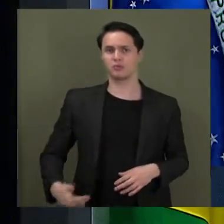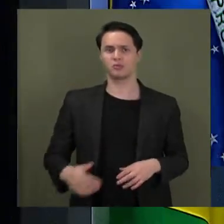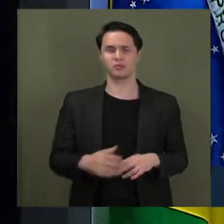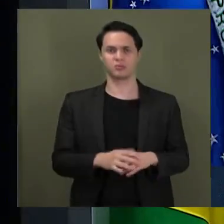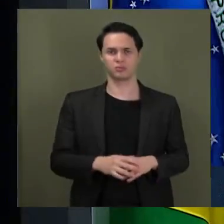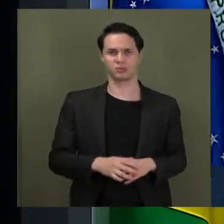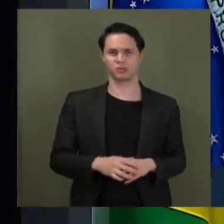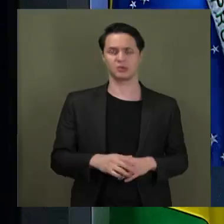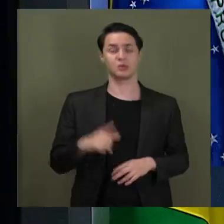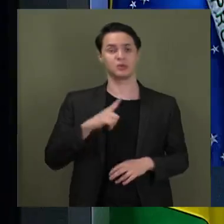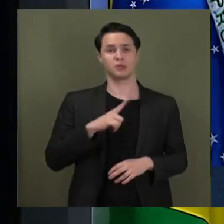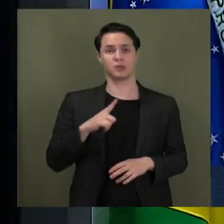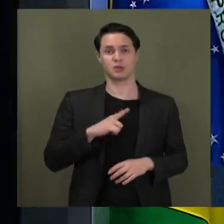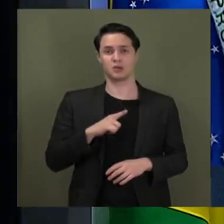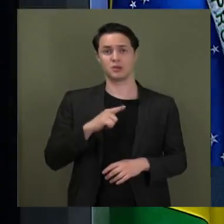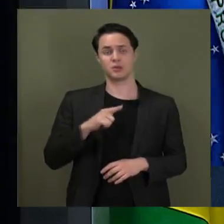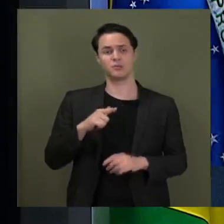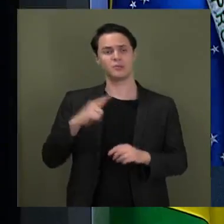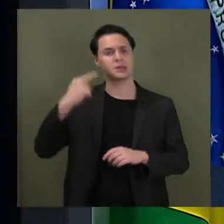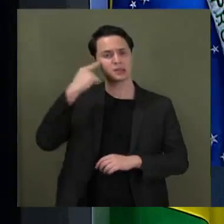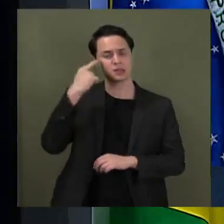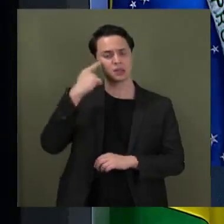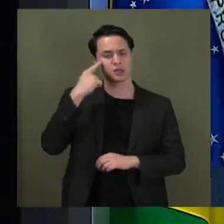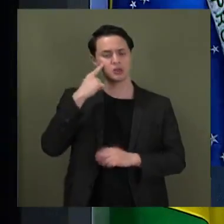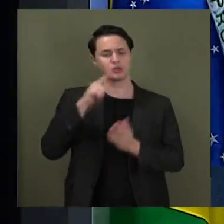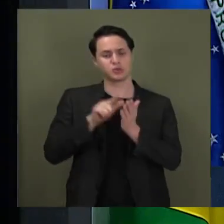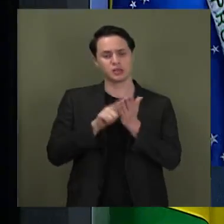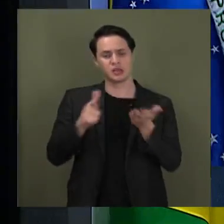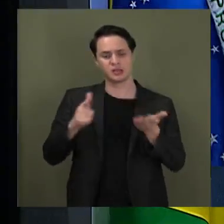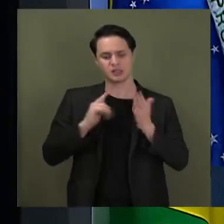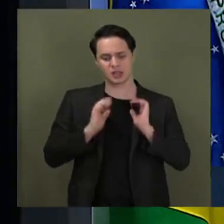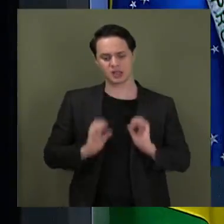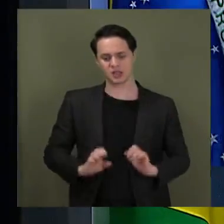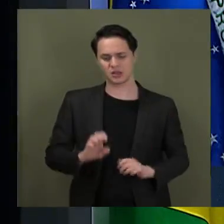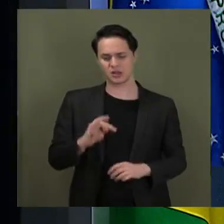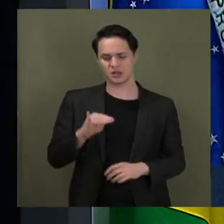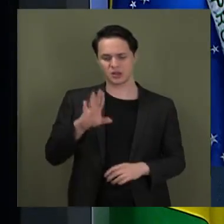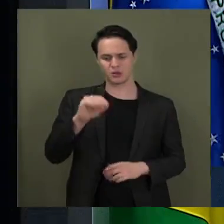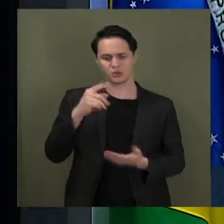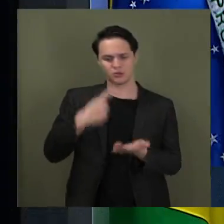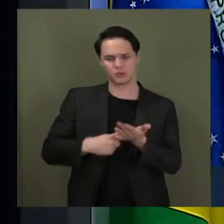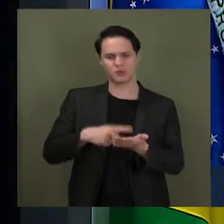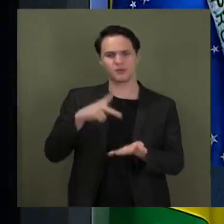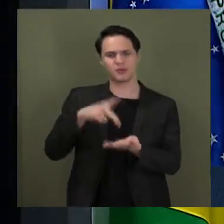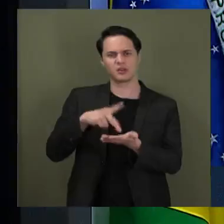os jornalistas éticos e comprometidos com a verdade que não denunciam isso.